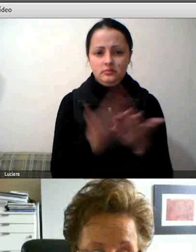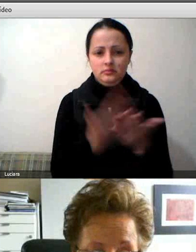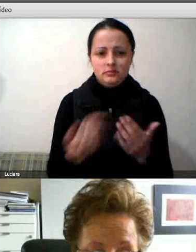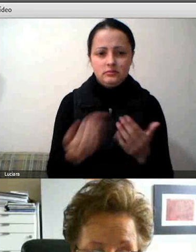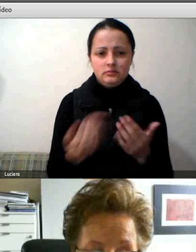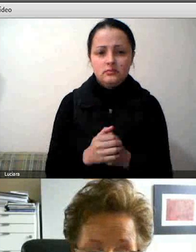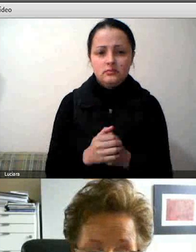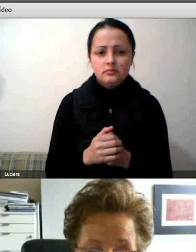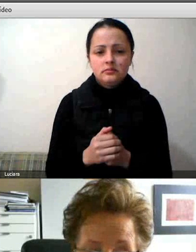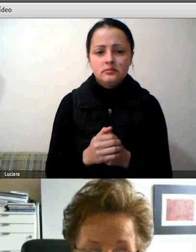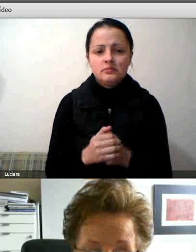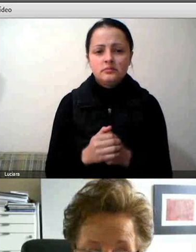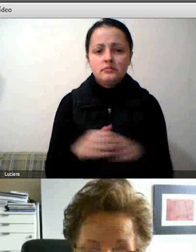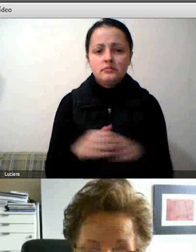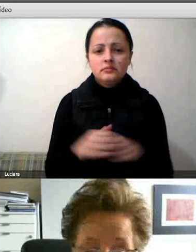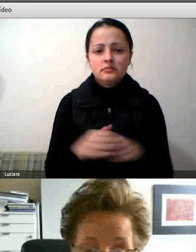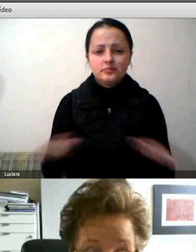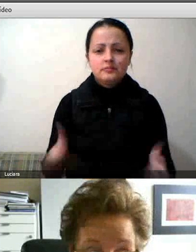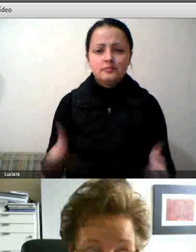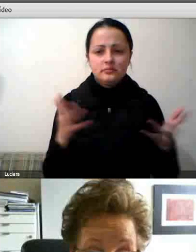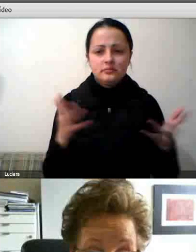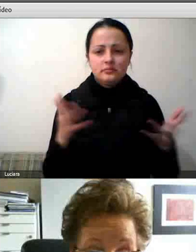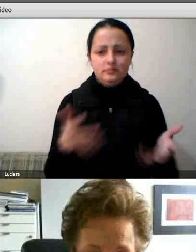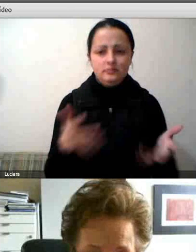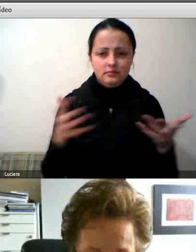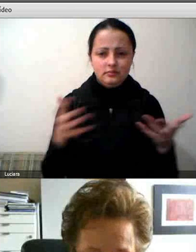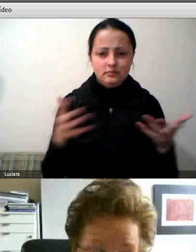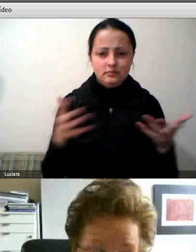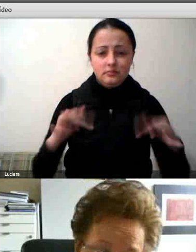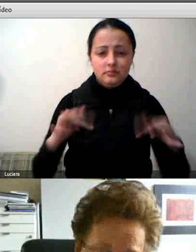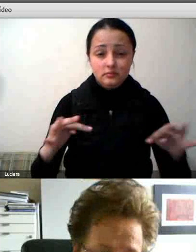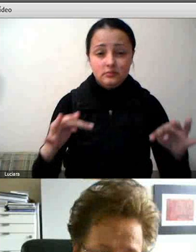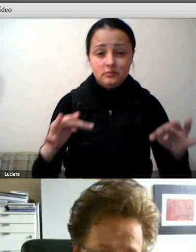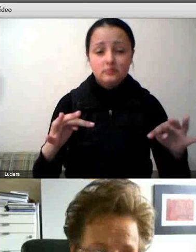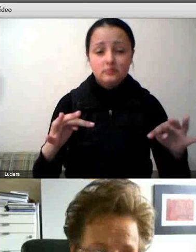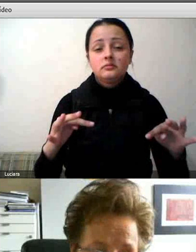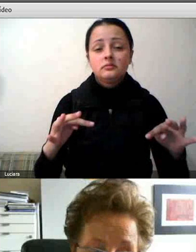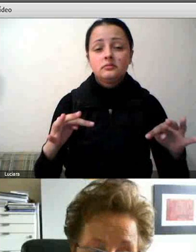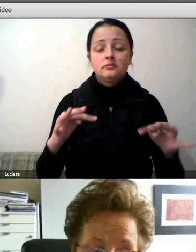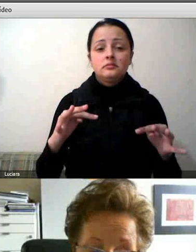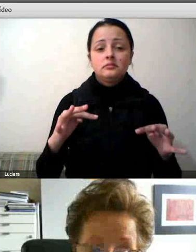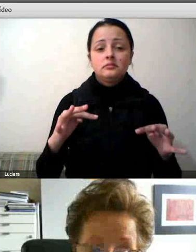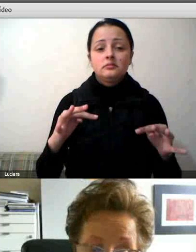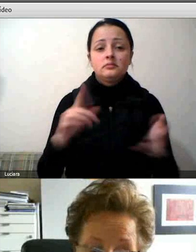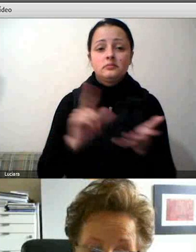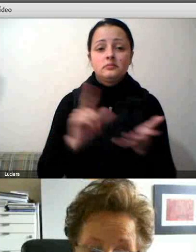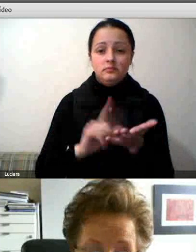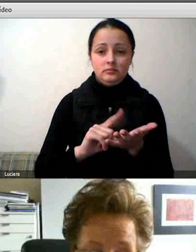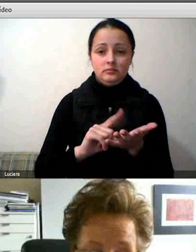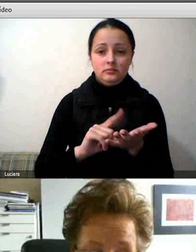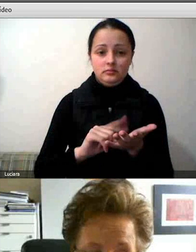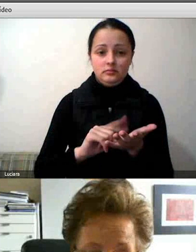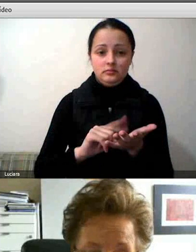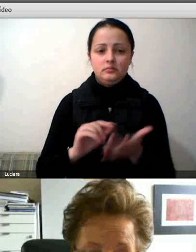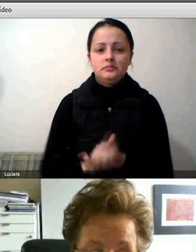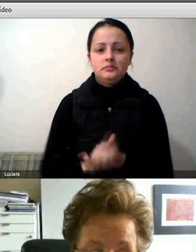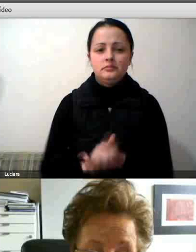destes os mais adequados para a realidade vivenciada na escola, nas escolas. O fomento ao uso da